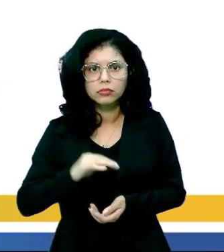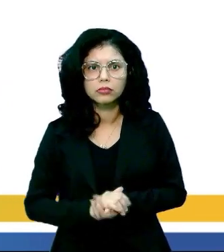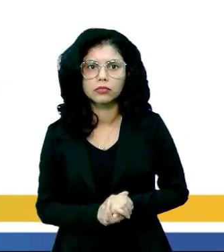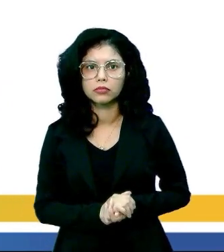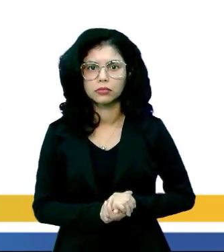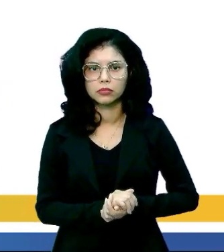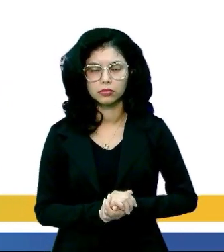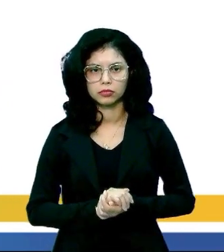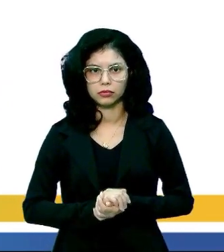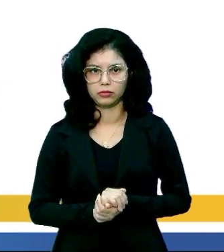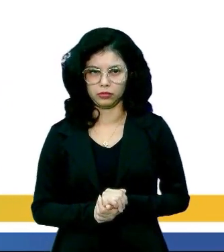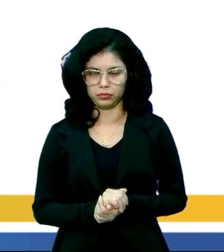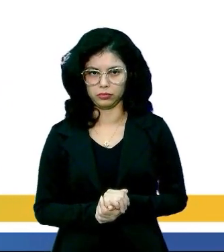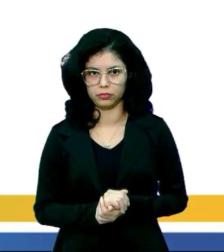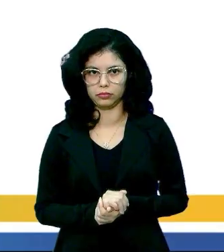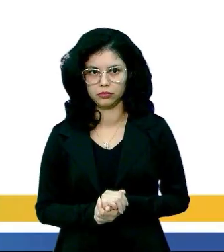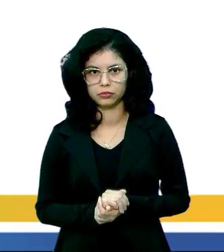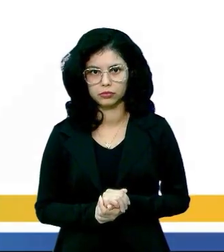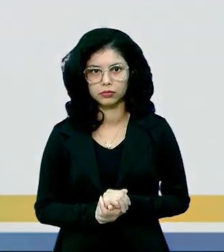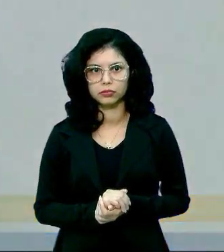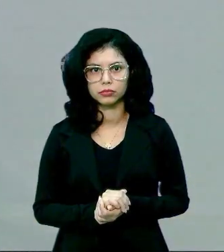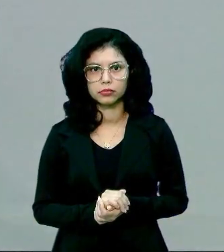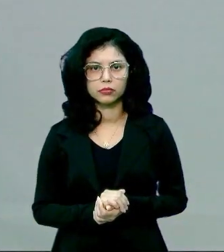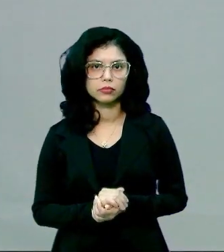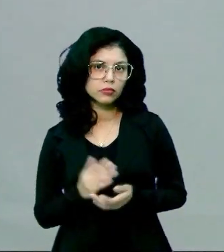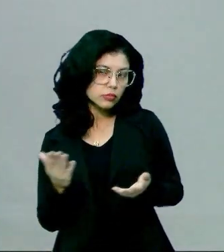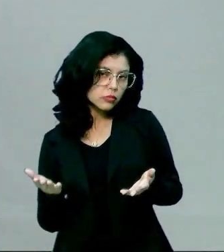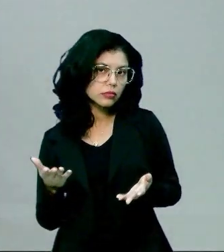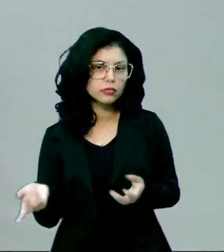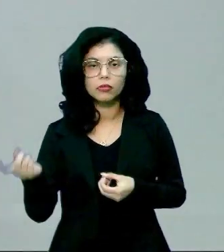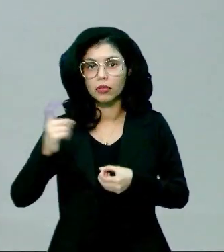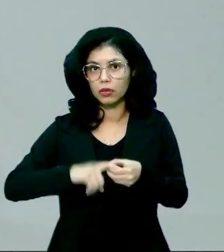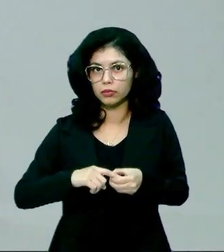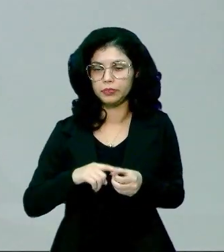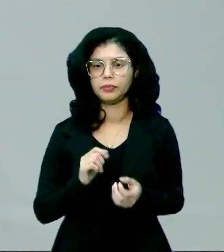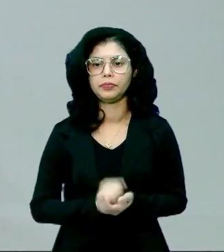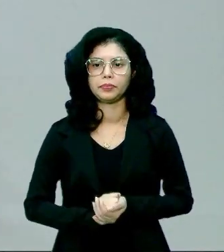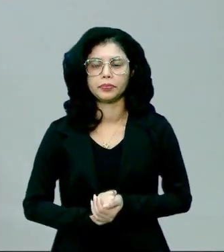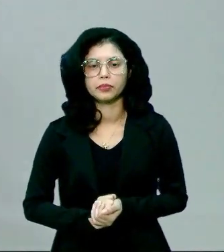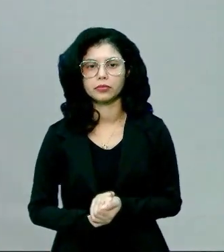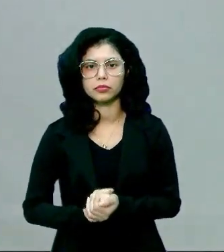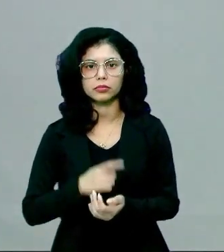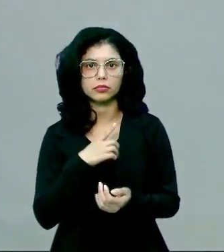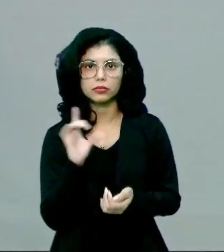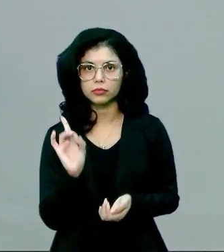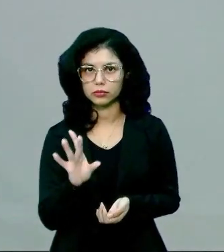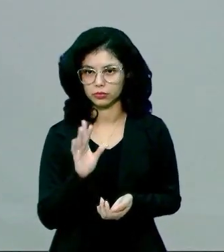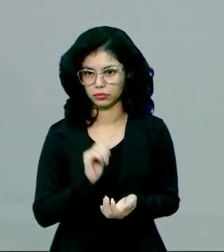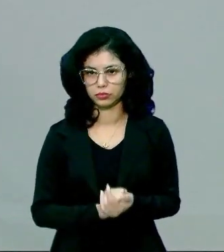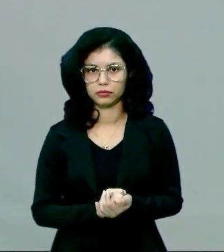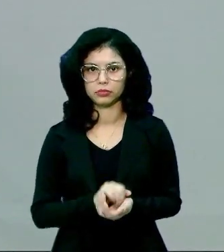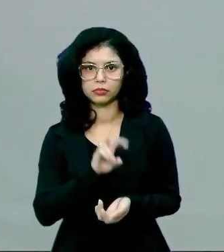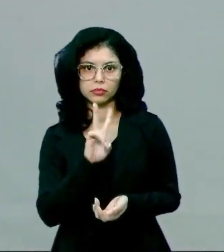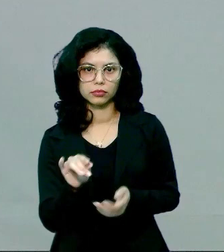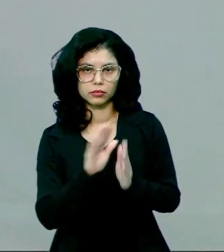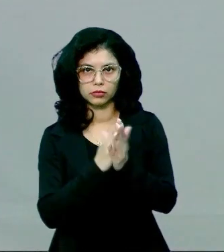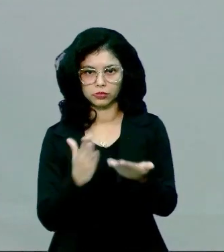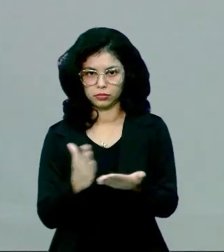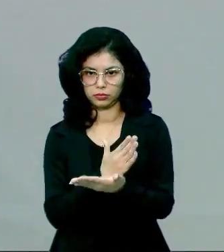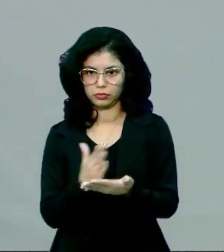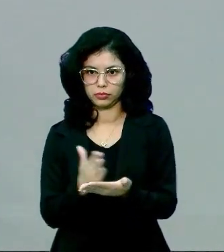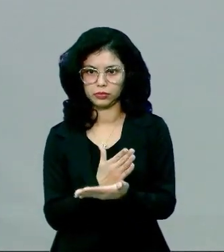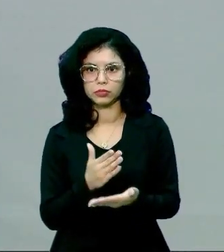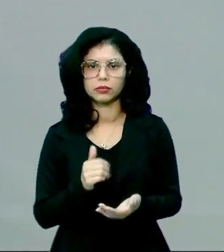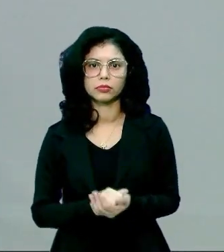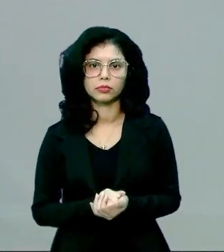era 25 centímetros. Voltando para cá. Então, olha só, pessoal. Ela vai no livro, né?